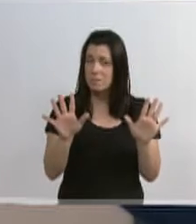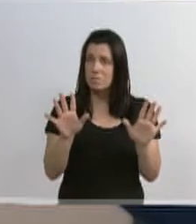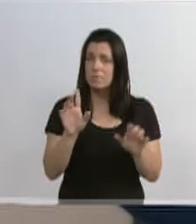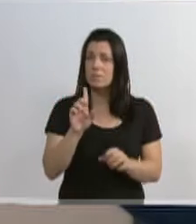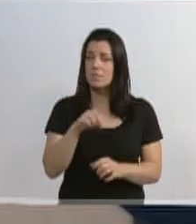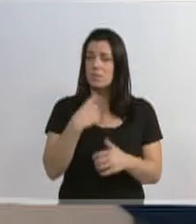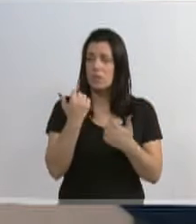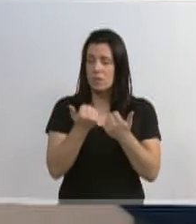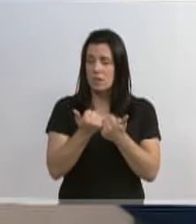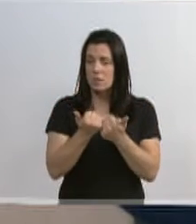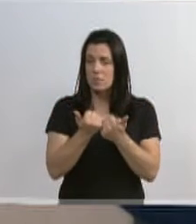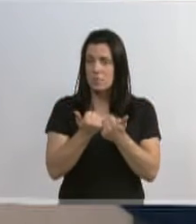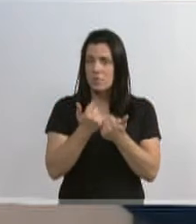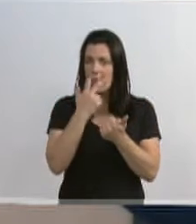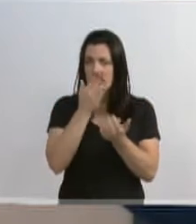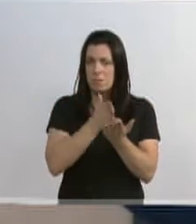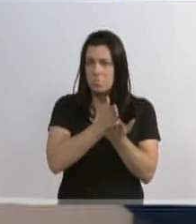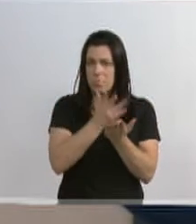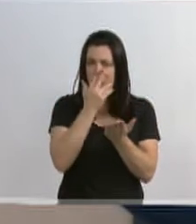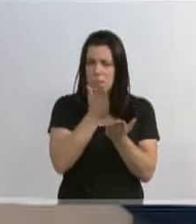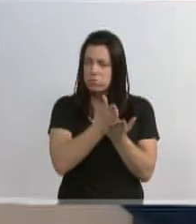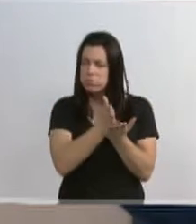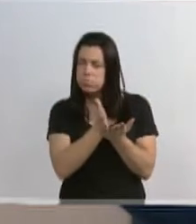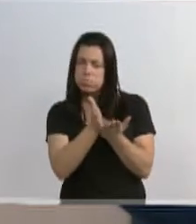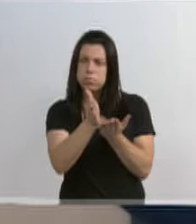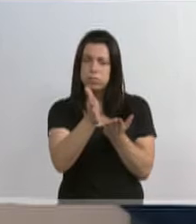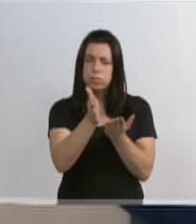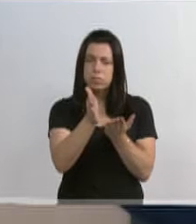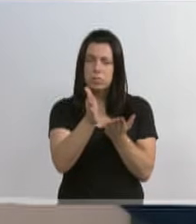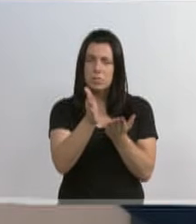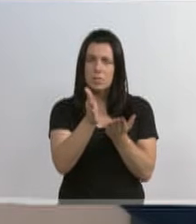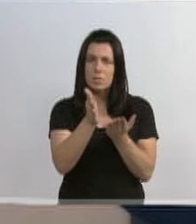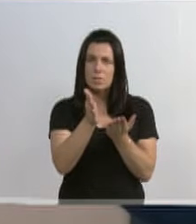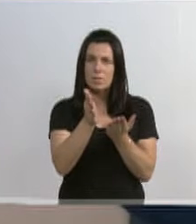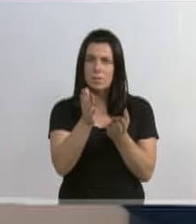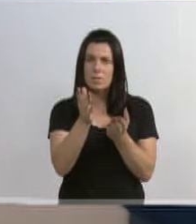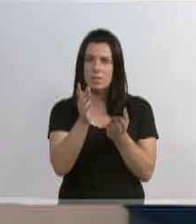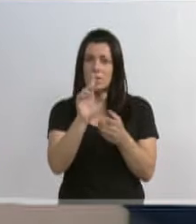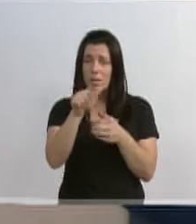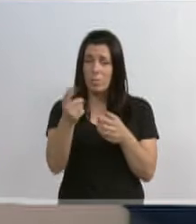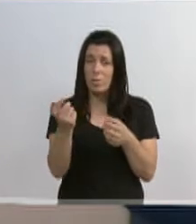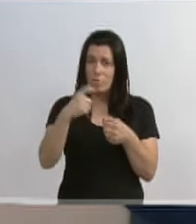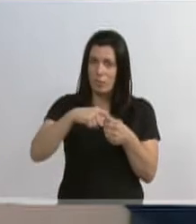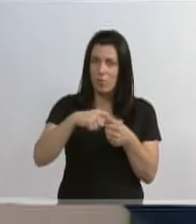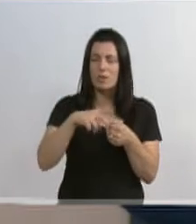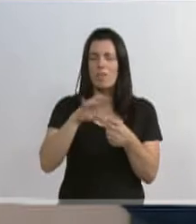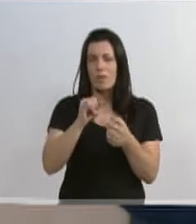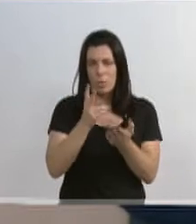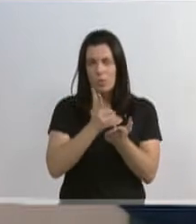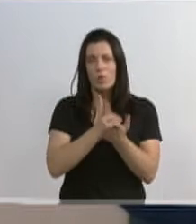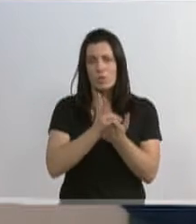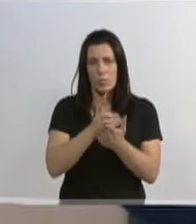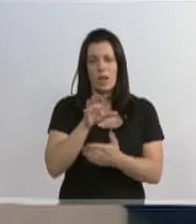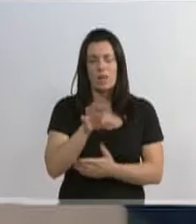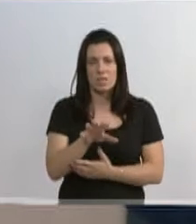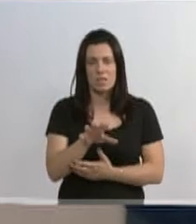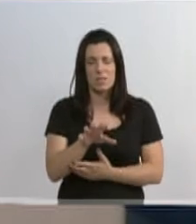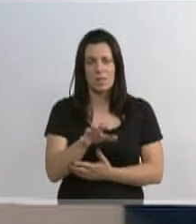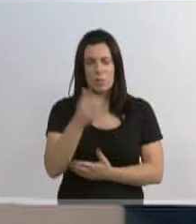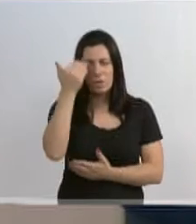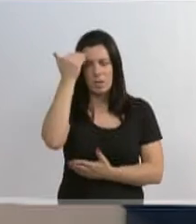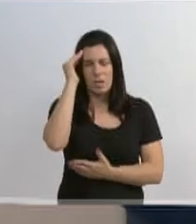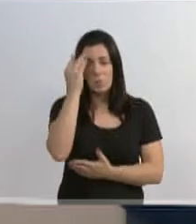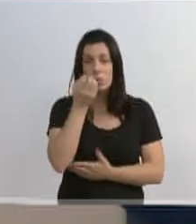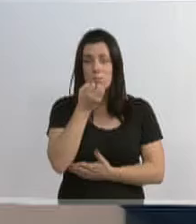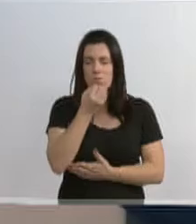vez em quando, acaba saindo um pouquinho, né, mas logo voltam. Então, vamos continuar assim com esse bom entendimento,